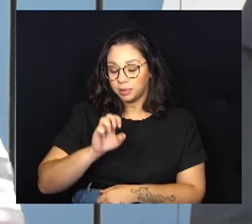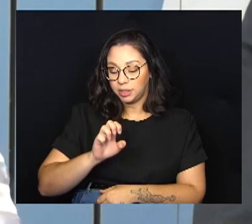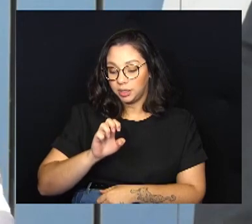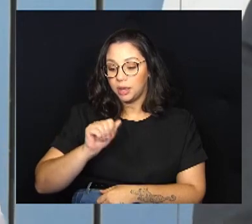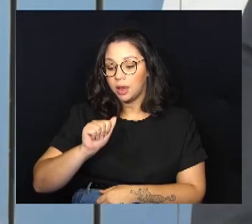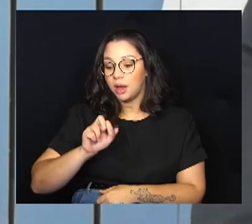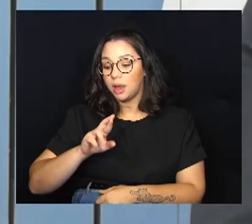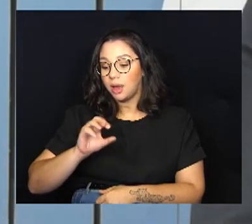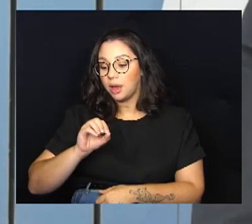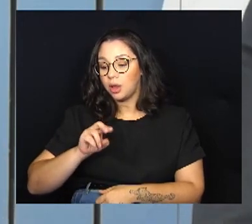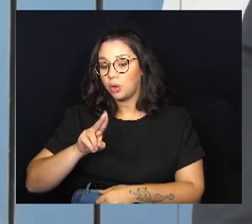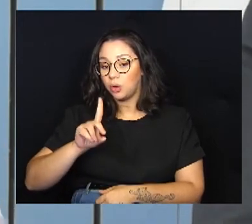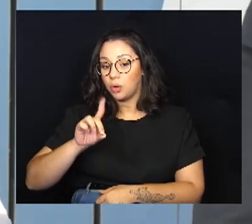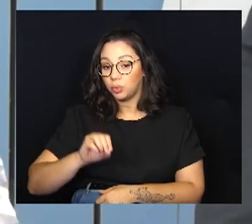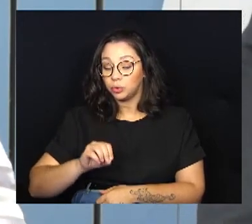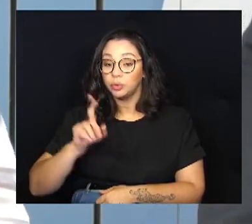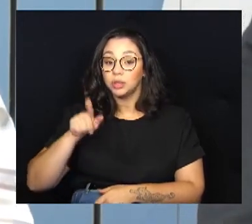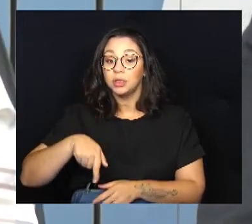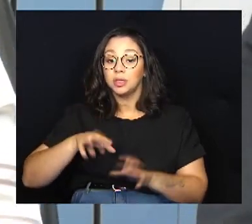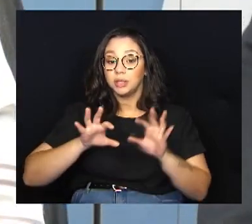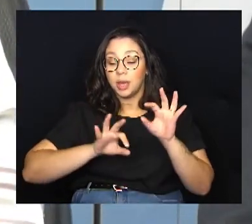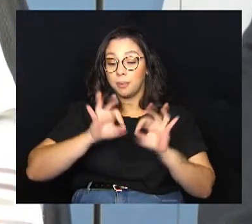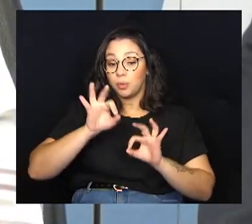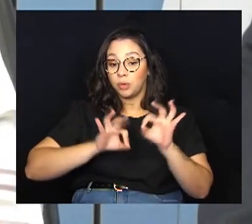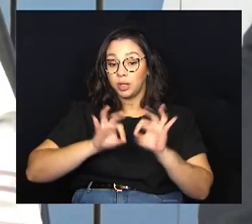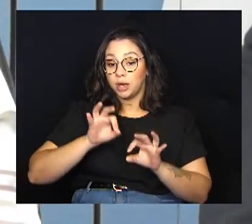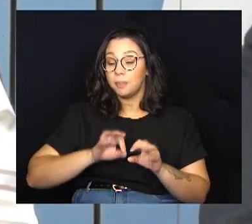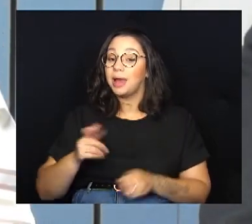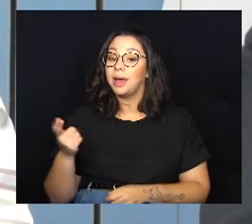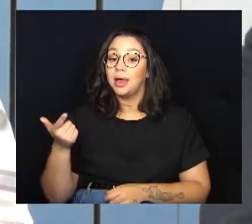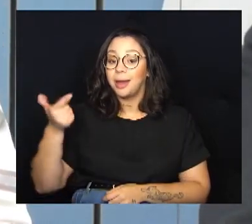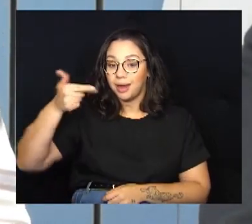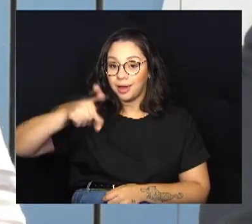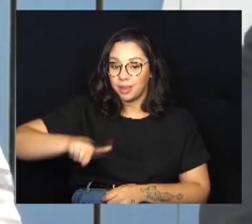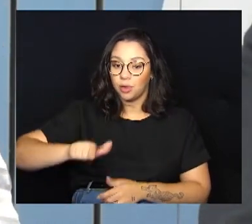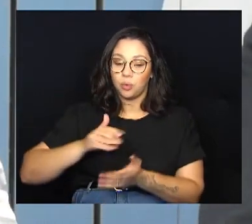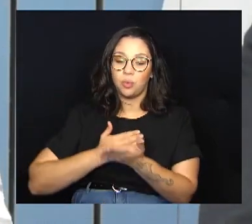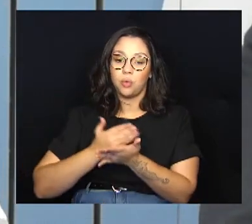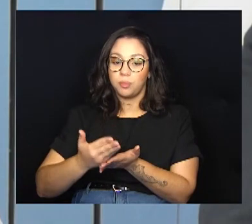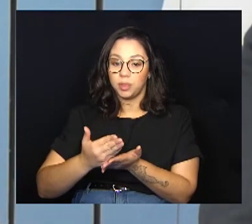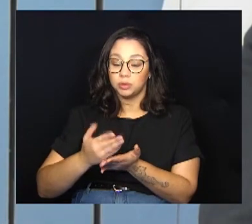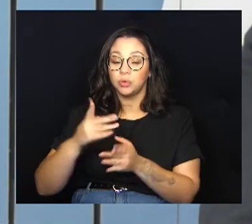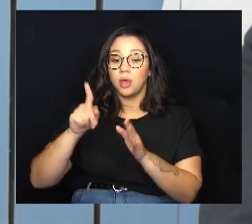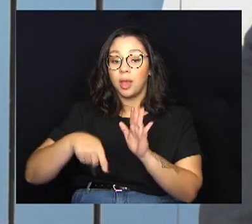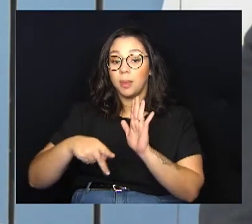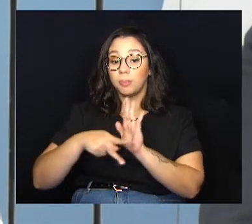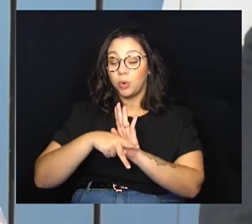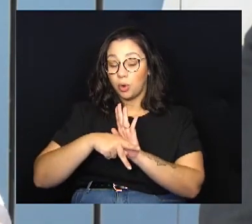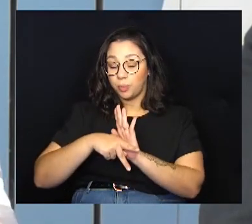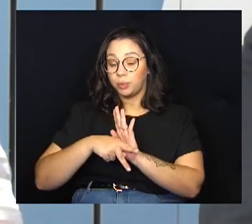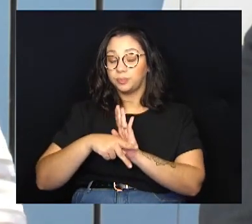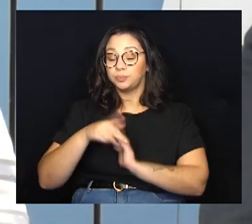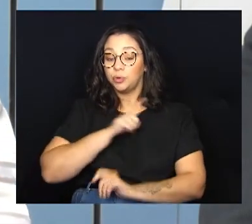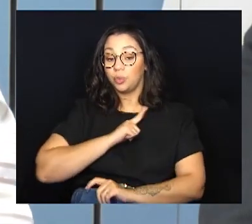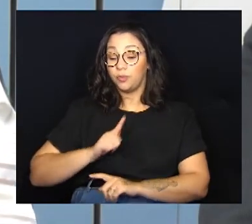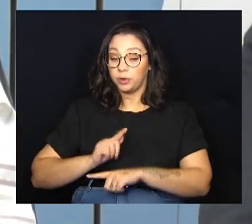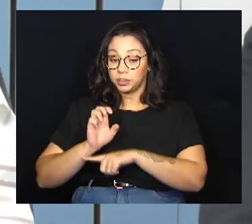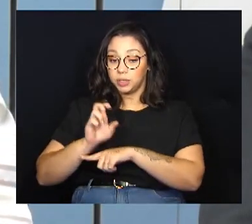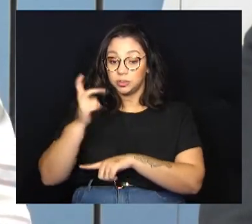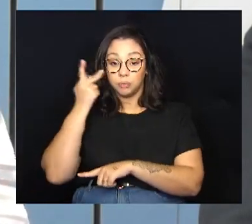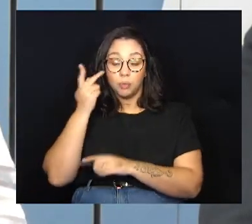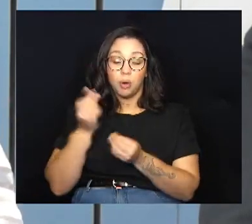80% dos dependentes químicos ali necessitam de internação compulsória. E no próprio Conselho, quando eu apresentei um